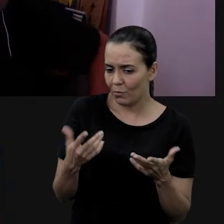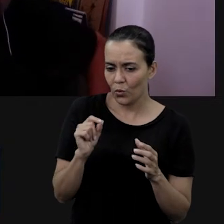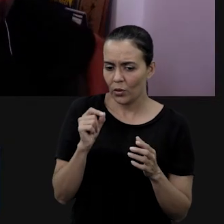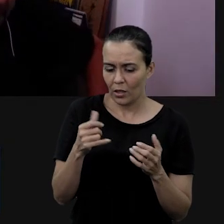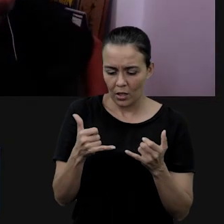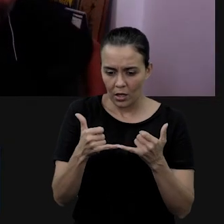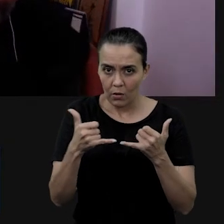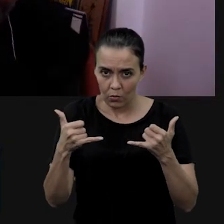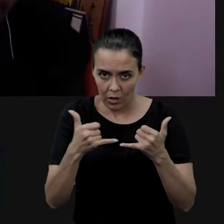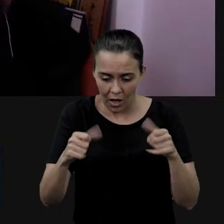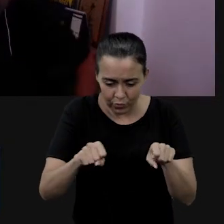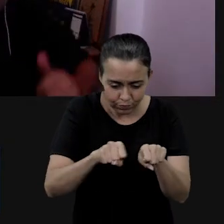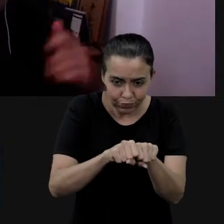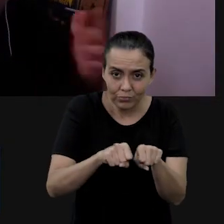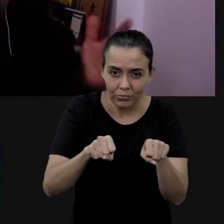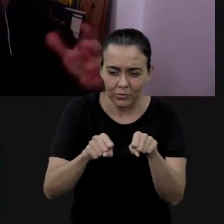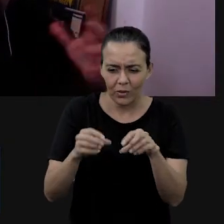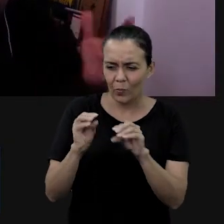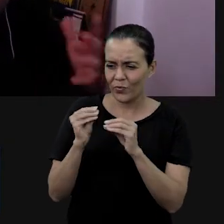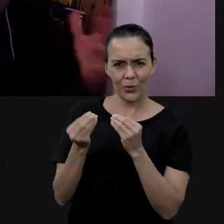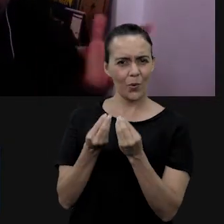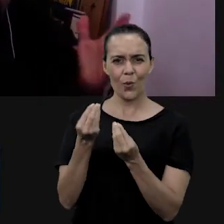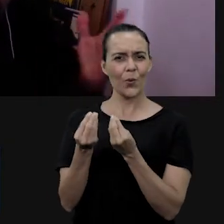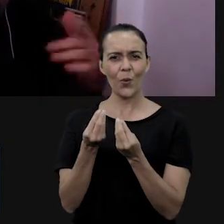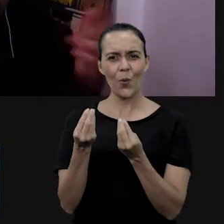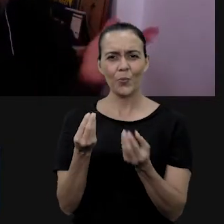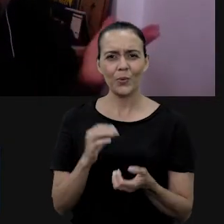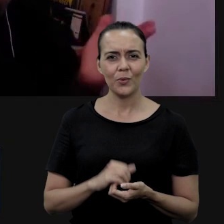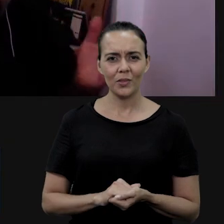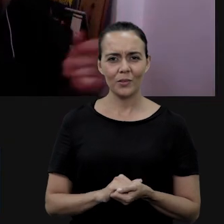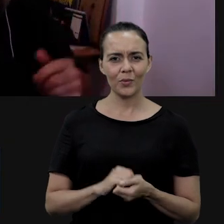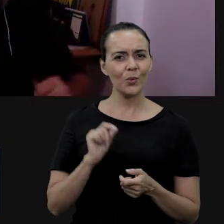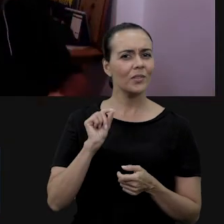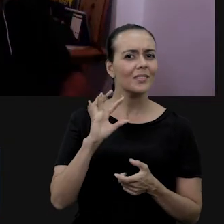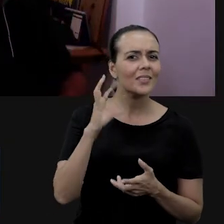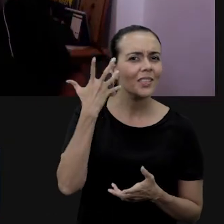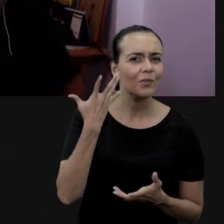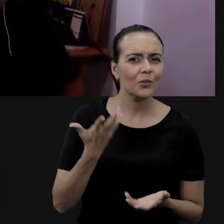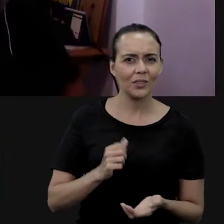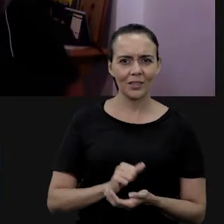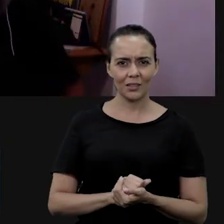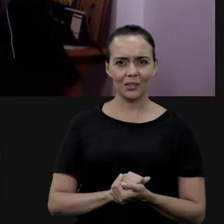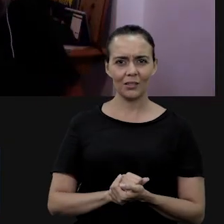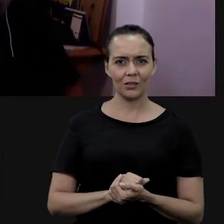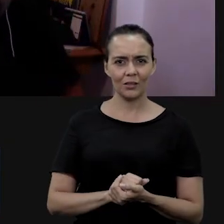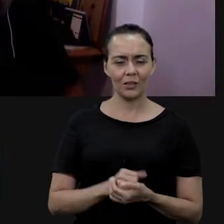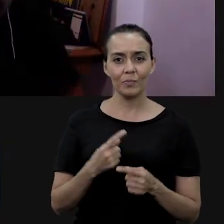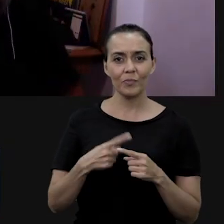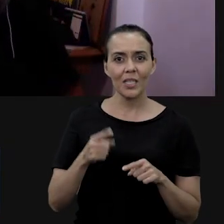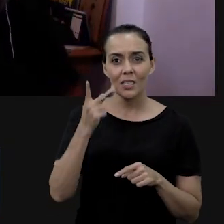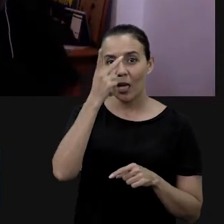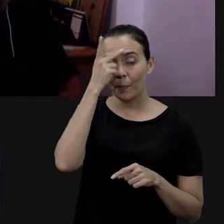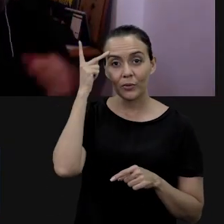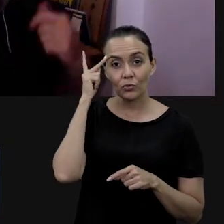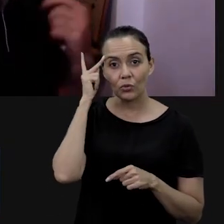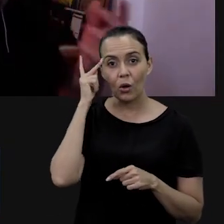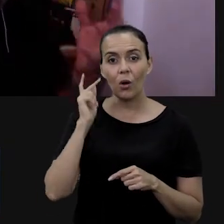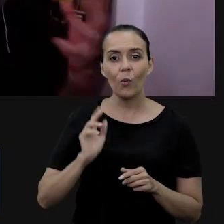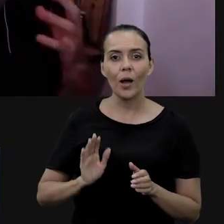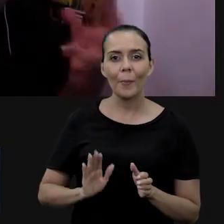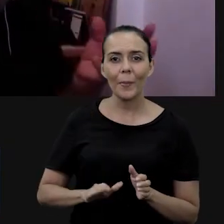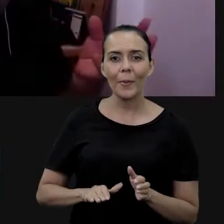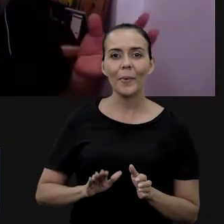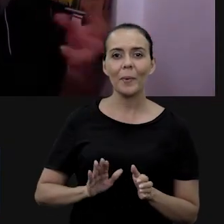comuns, um cabo com defeito, Até ou imagino que era alguém batendo a mão assim, ó. era exatamente isso. A pessoa. É